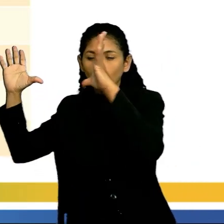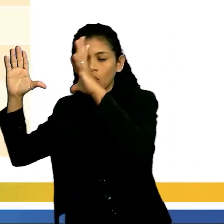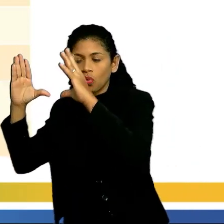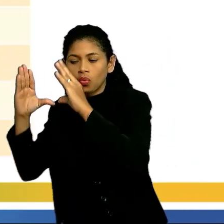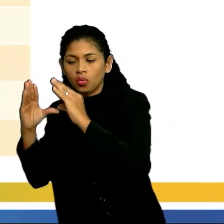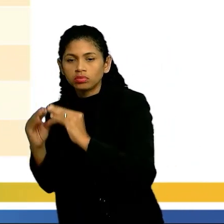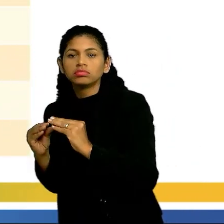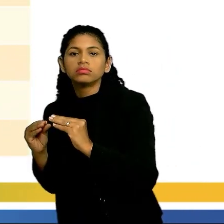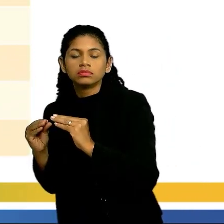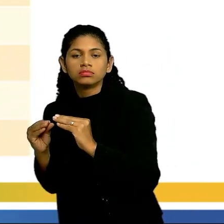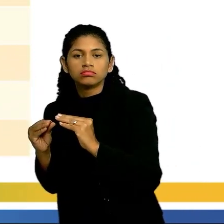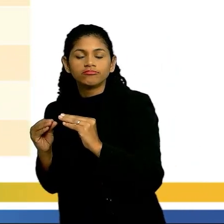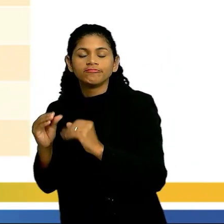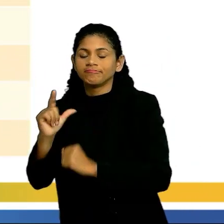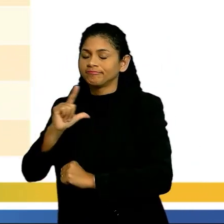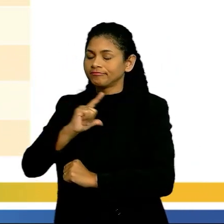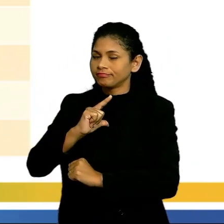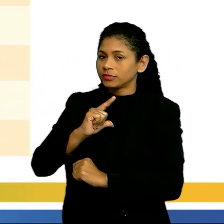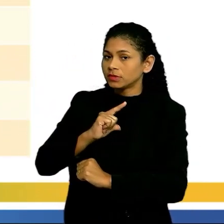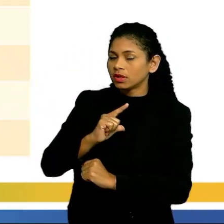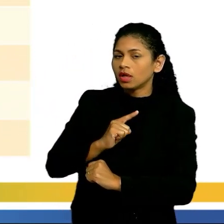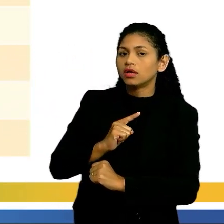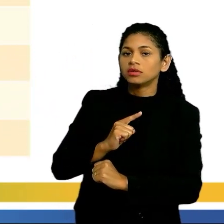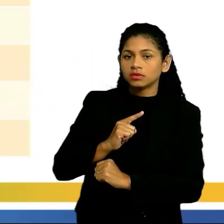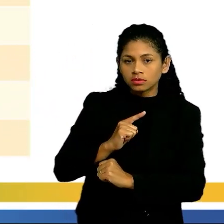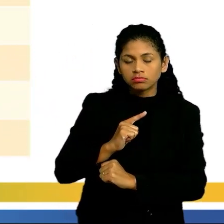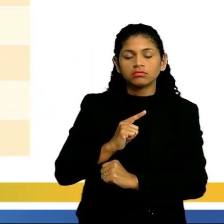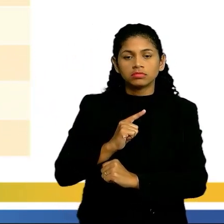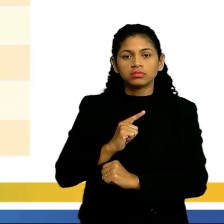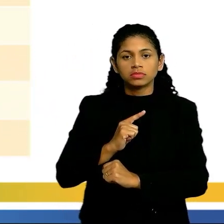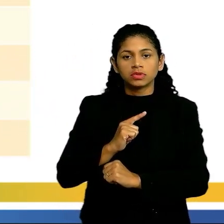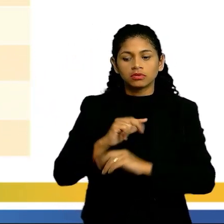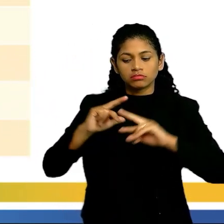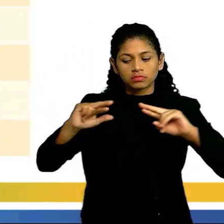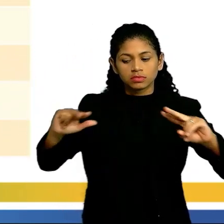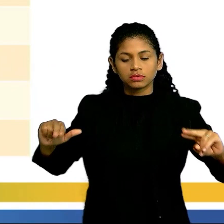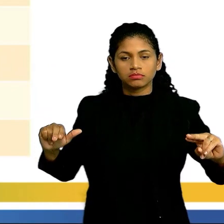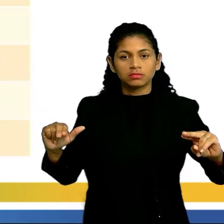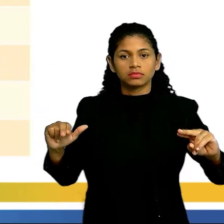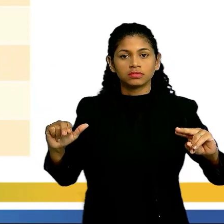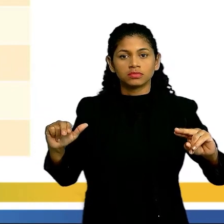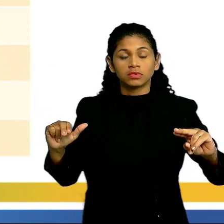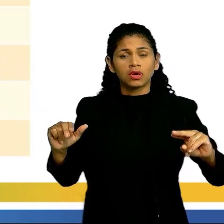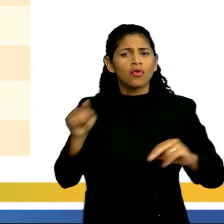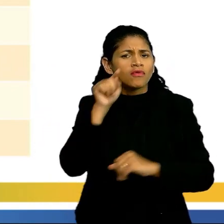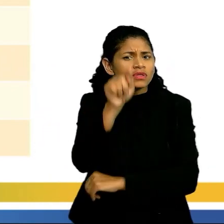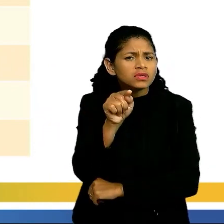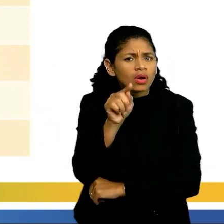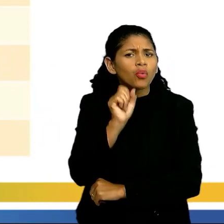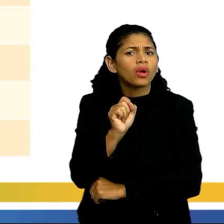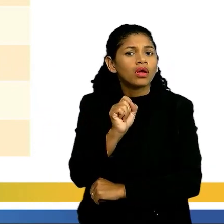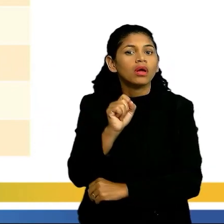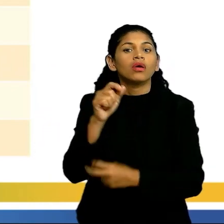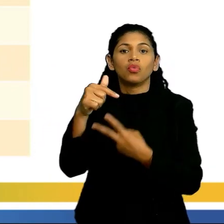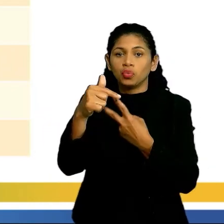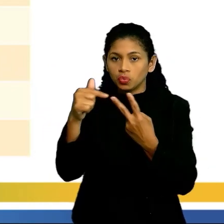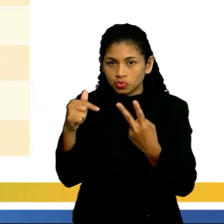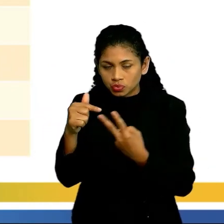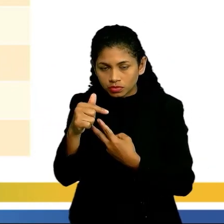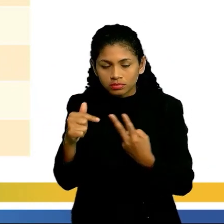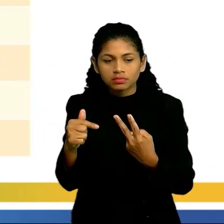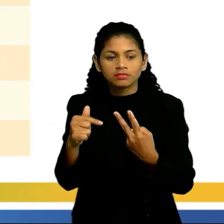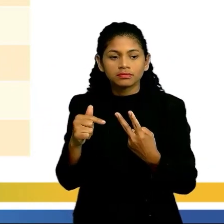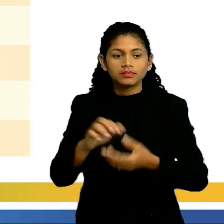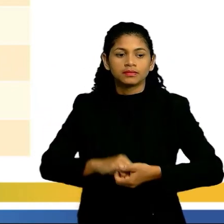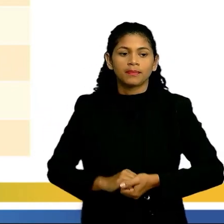luminosidade e momento de escuridão. Você é o quê? As duas coisas. Eu não posso priorizar só a luz quando eu sei que a outra